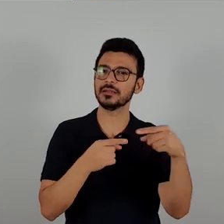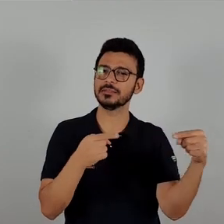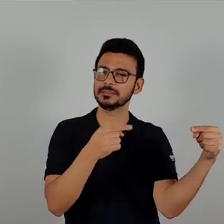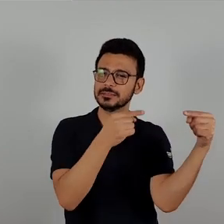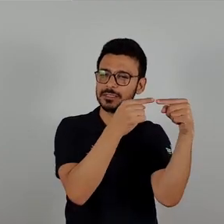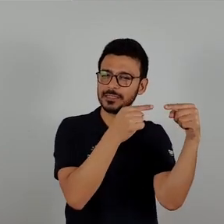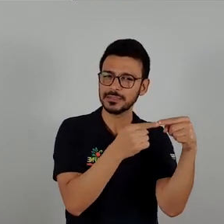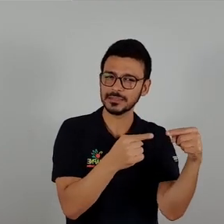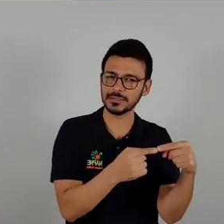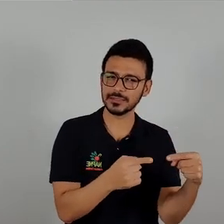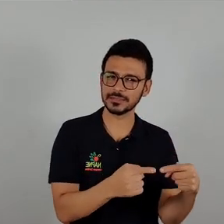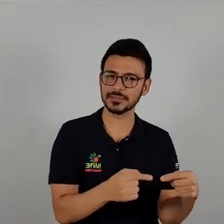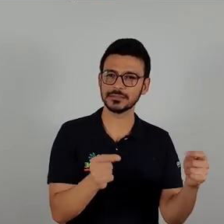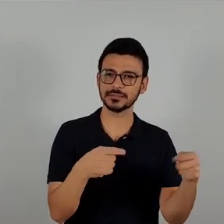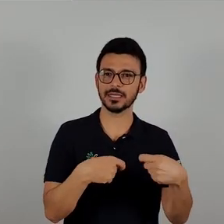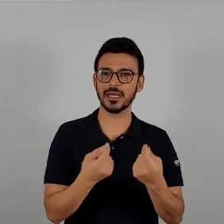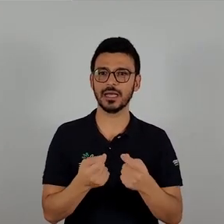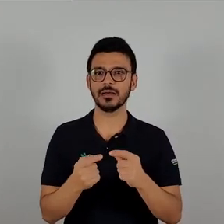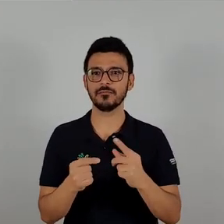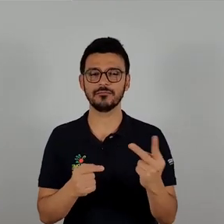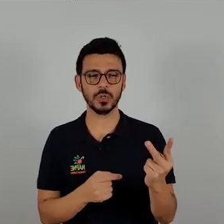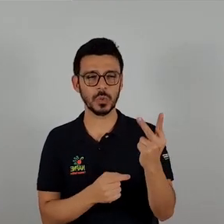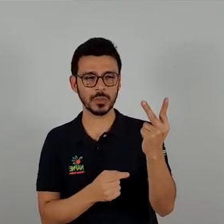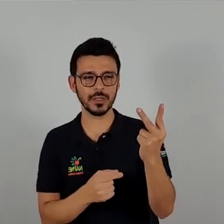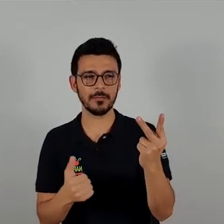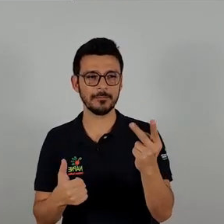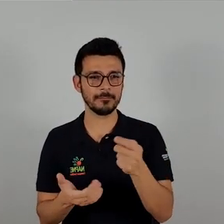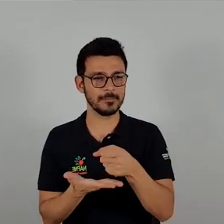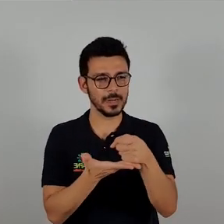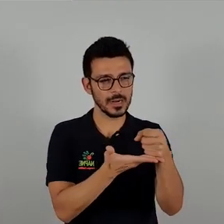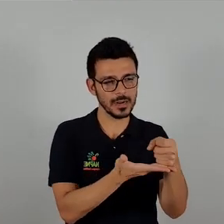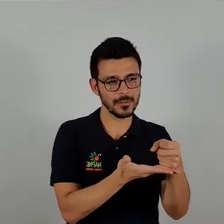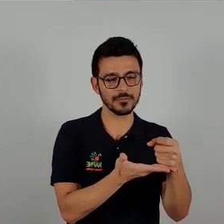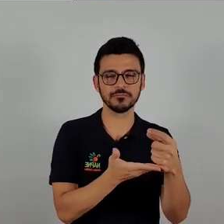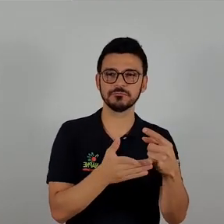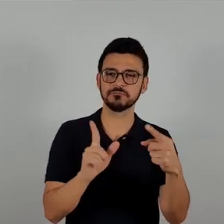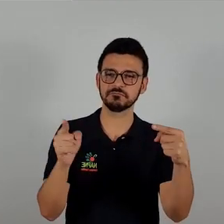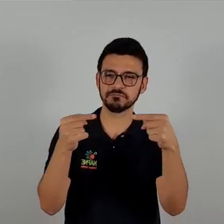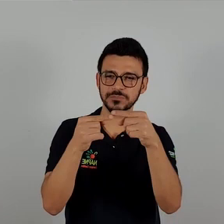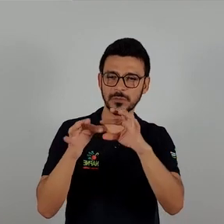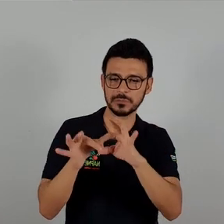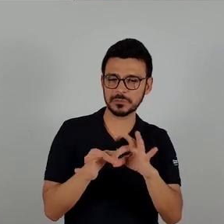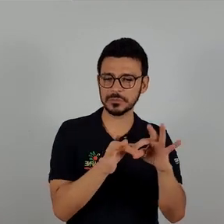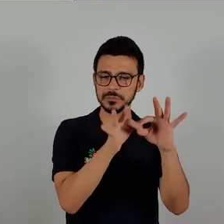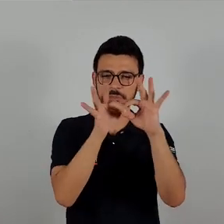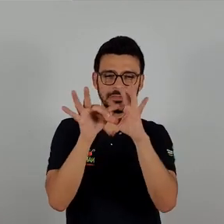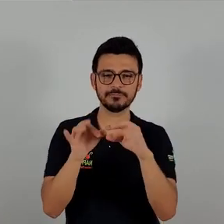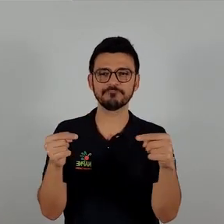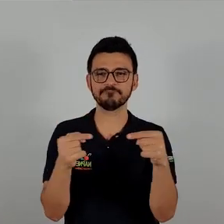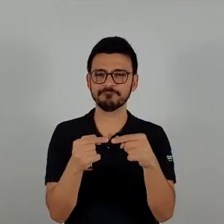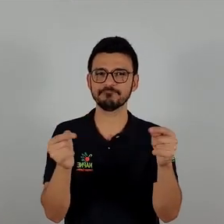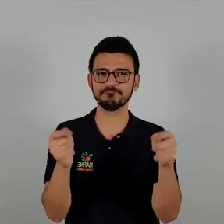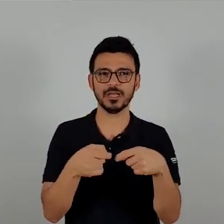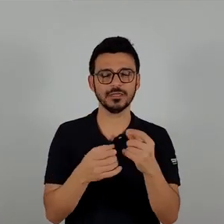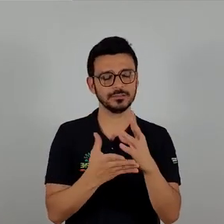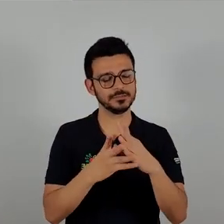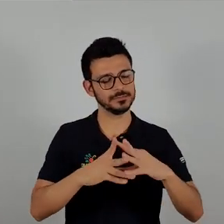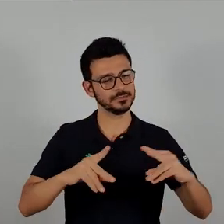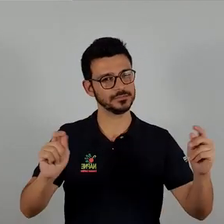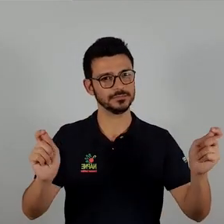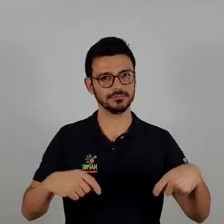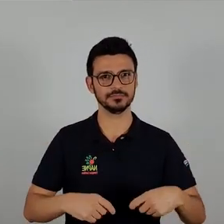só um exemplo para vocês, entenderam? Então, o paciente chega com dor articular, mas junto a isso eu vou fazer uma anamnese detalhada e eu descubro tudo